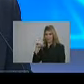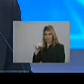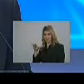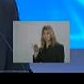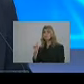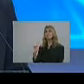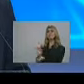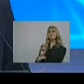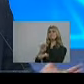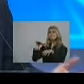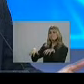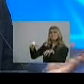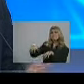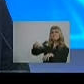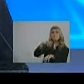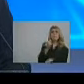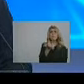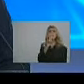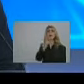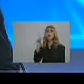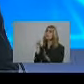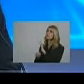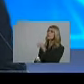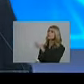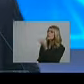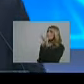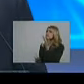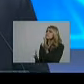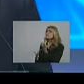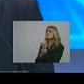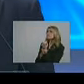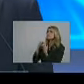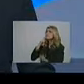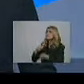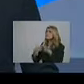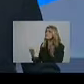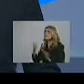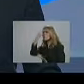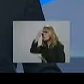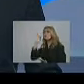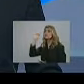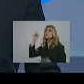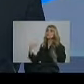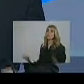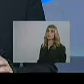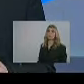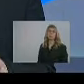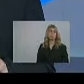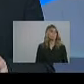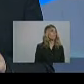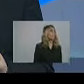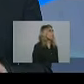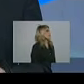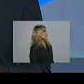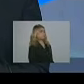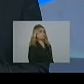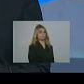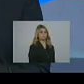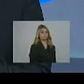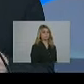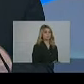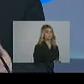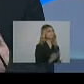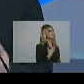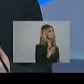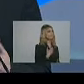nos principais bairros, e eu quero saber a sua política de segurança como prefeito. Pedro Paulo, a minha política de segurança